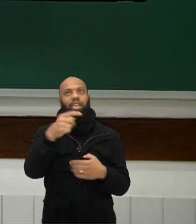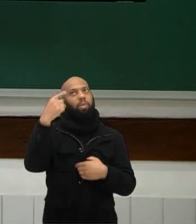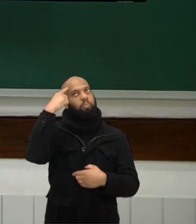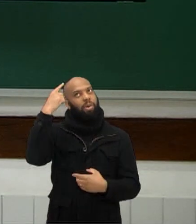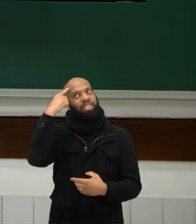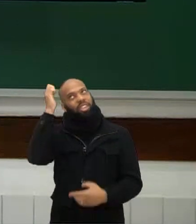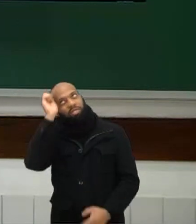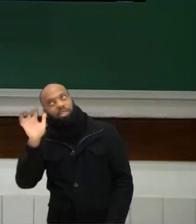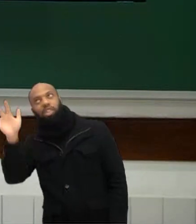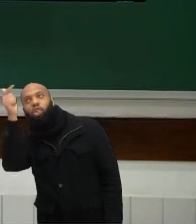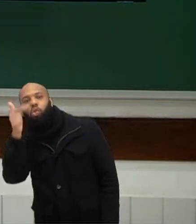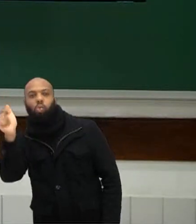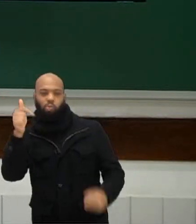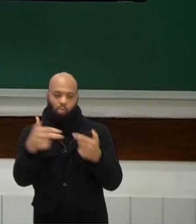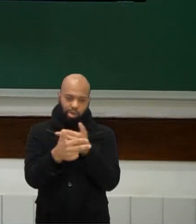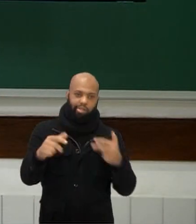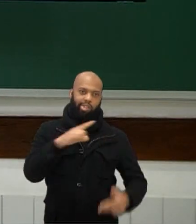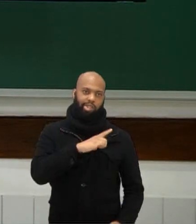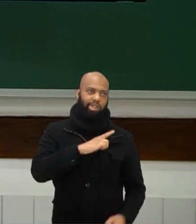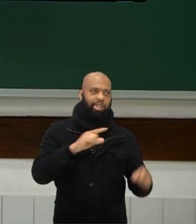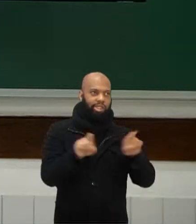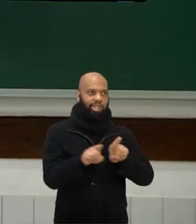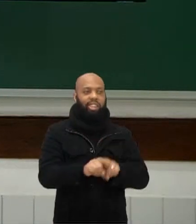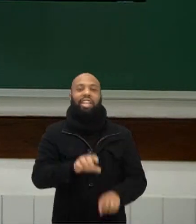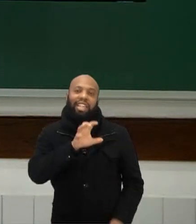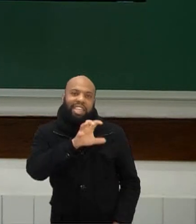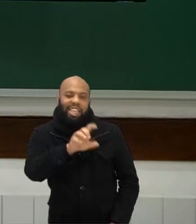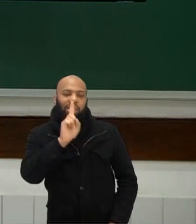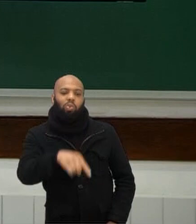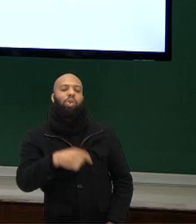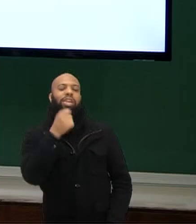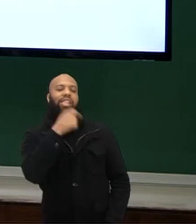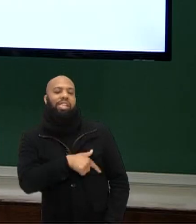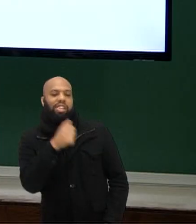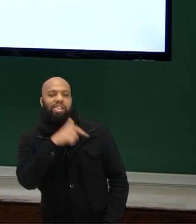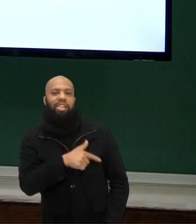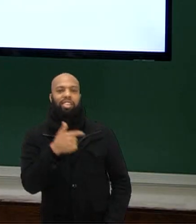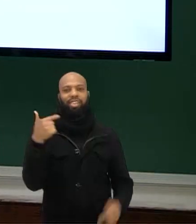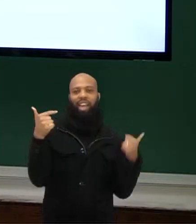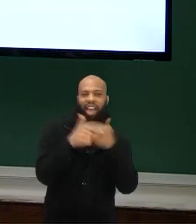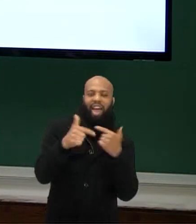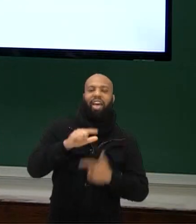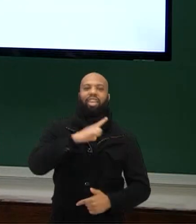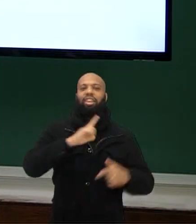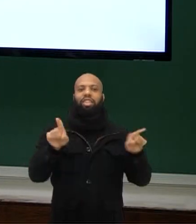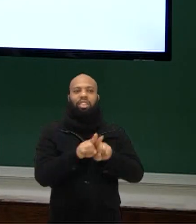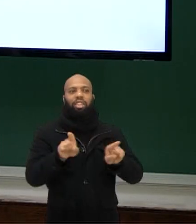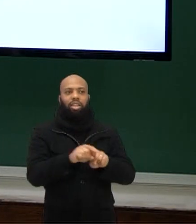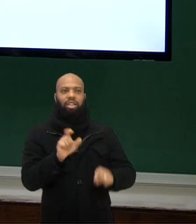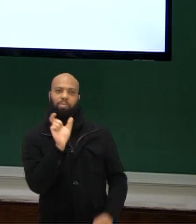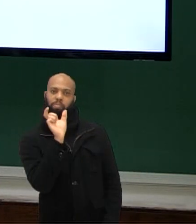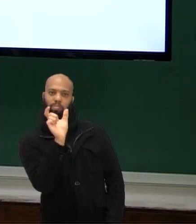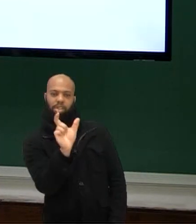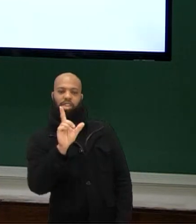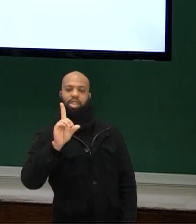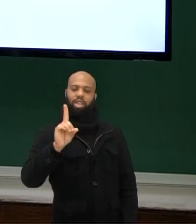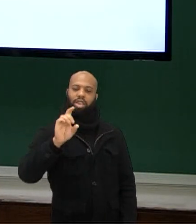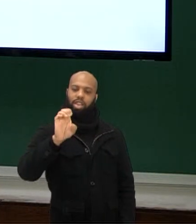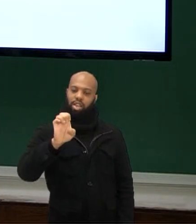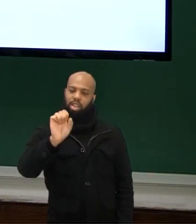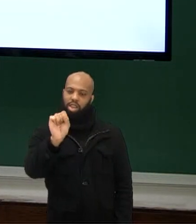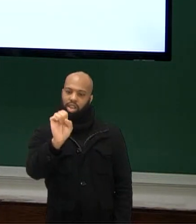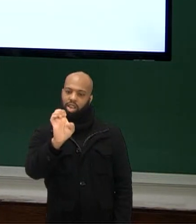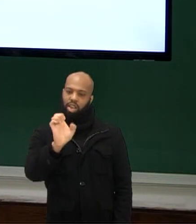em outras coisas todas. Então, esse humor eu trago ali nessa palavra, nos